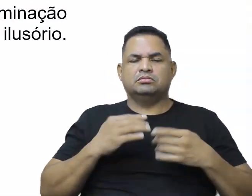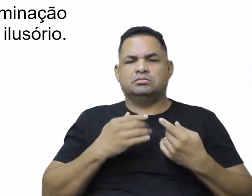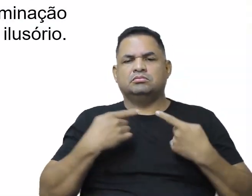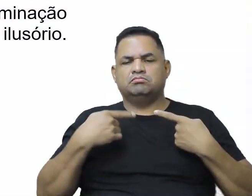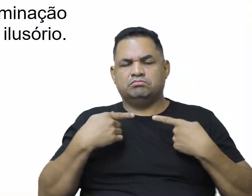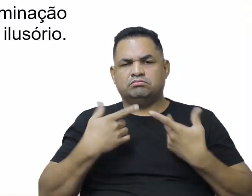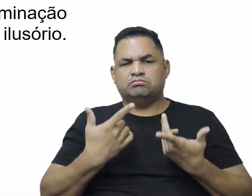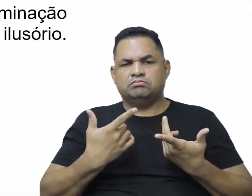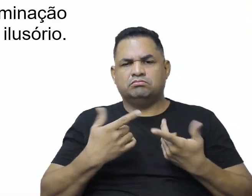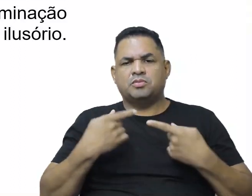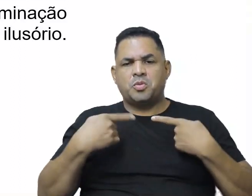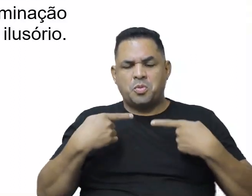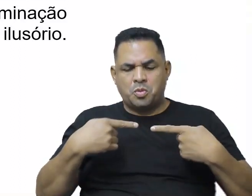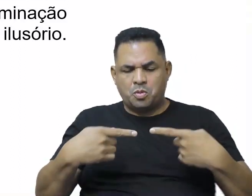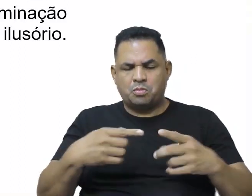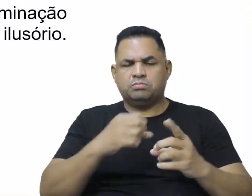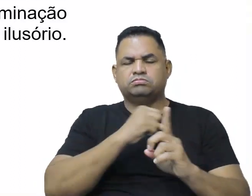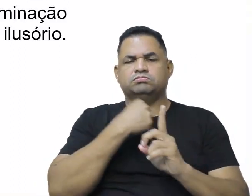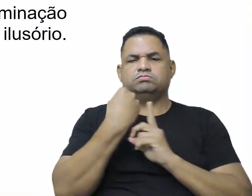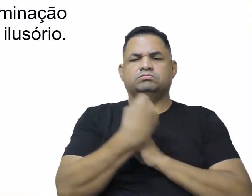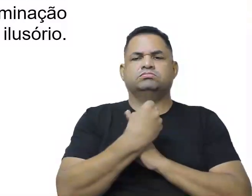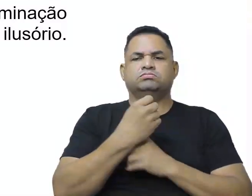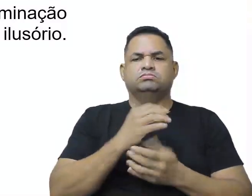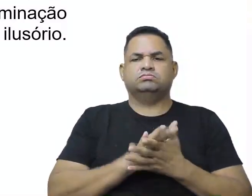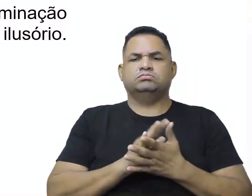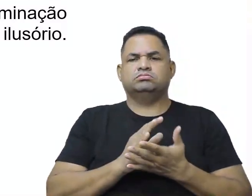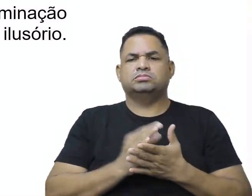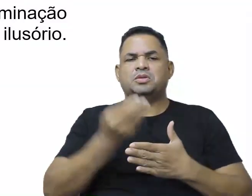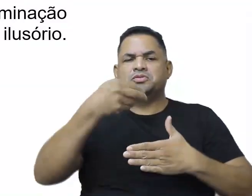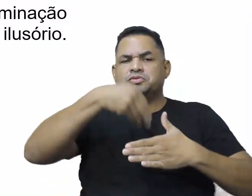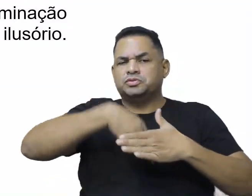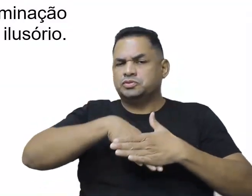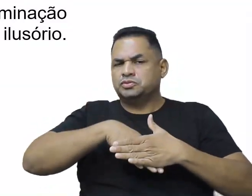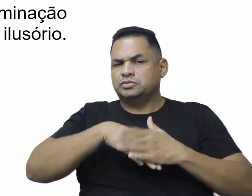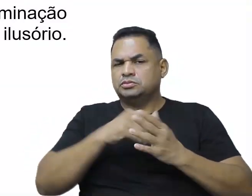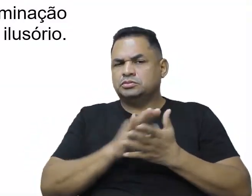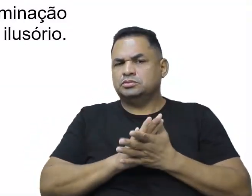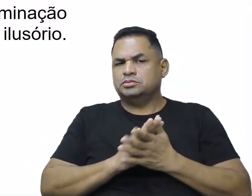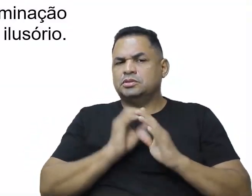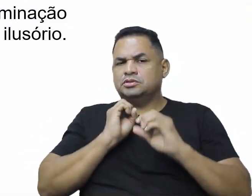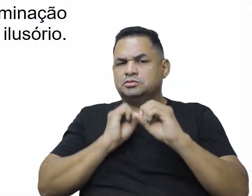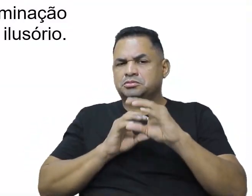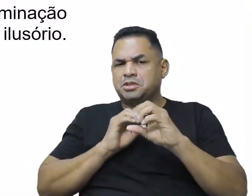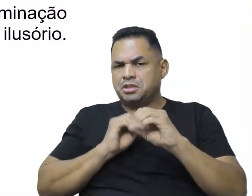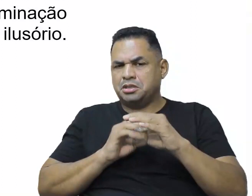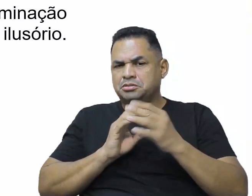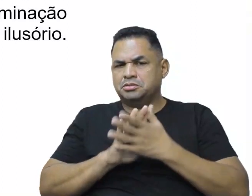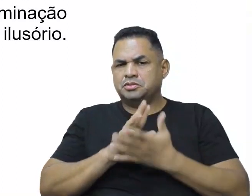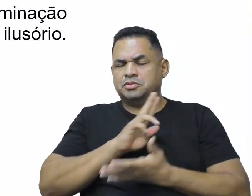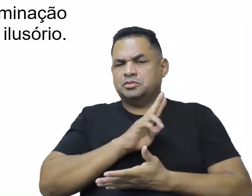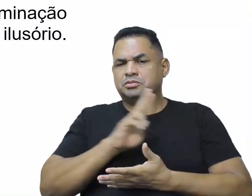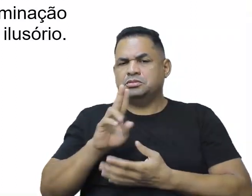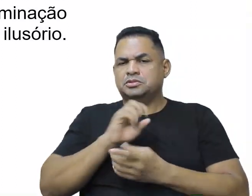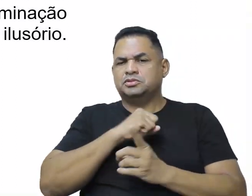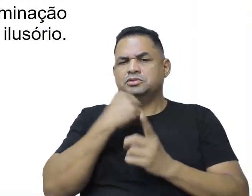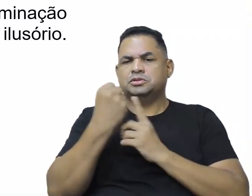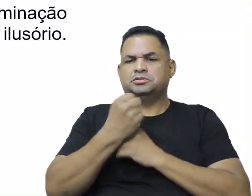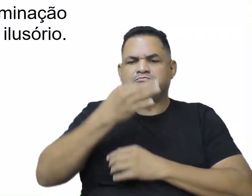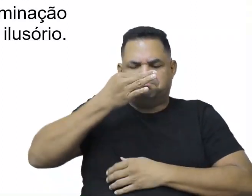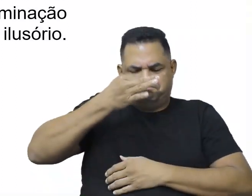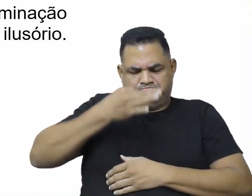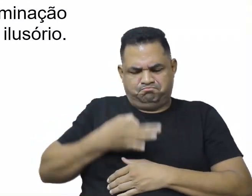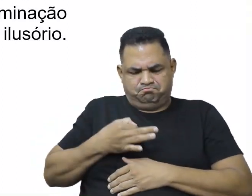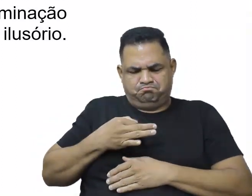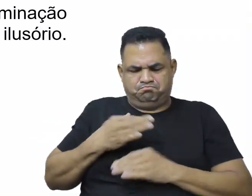de classe e os conflitos sociais são ocultos ou justificado em nome de uma